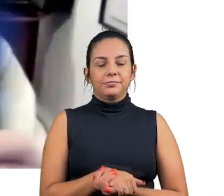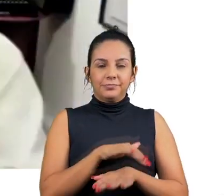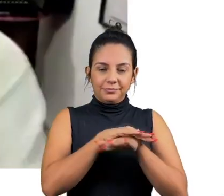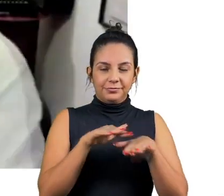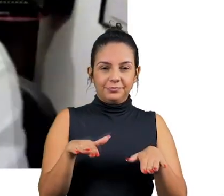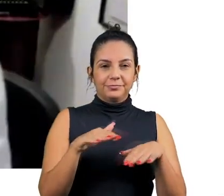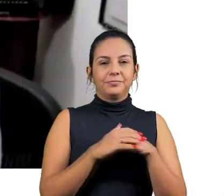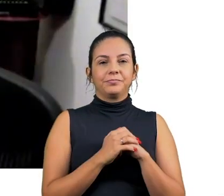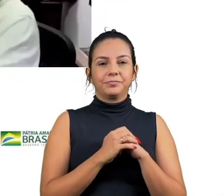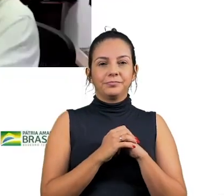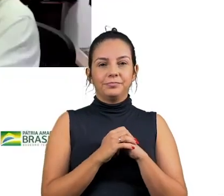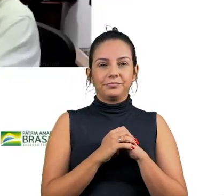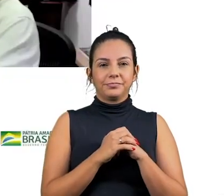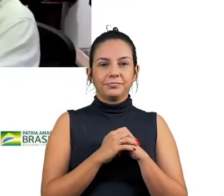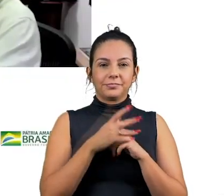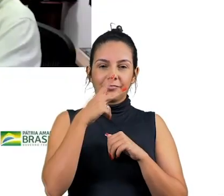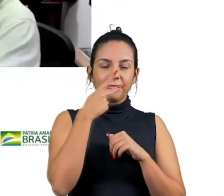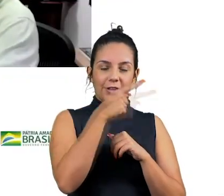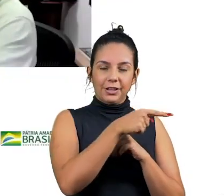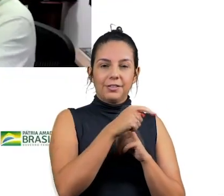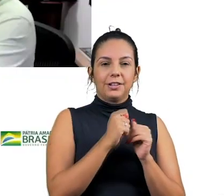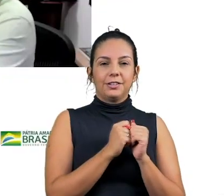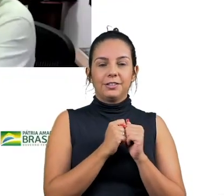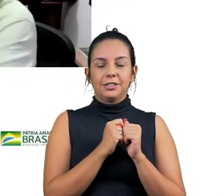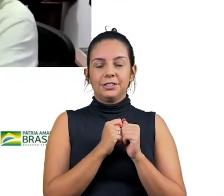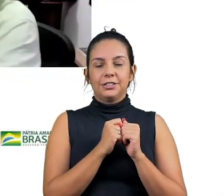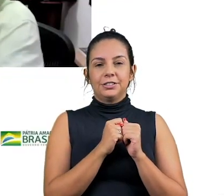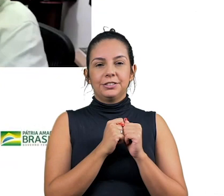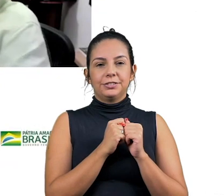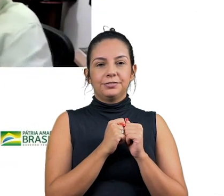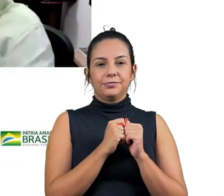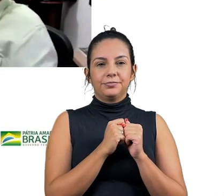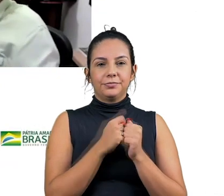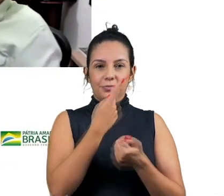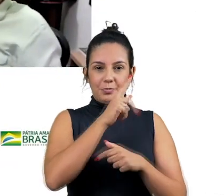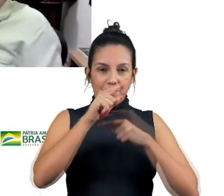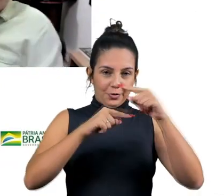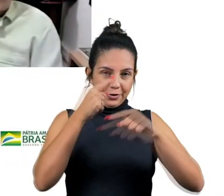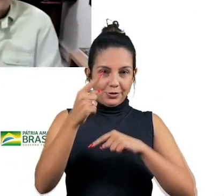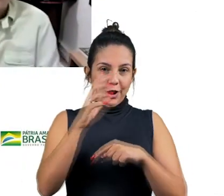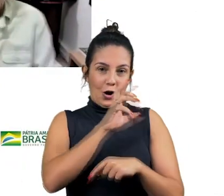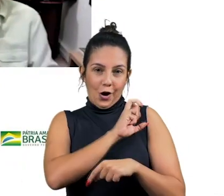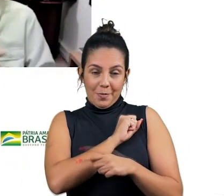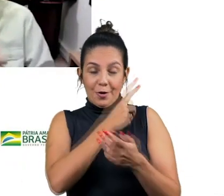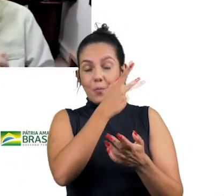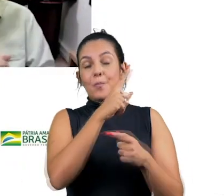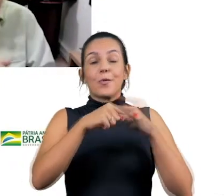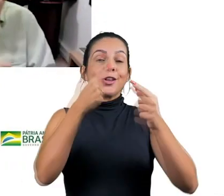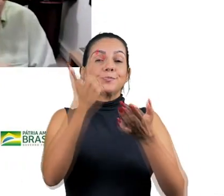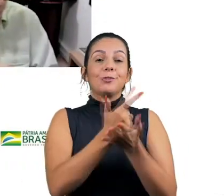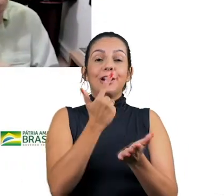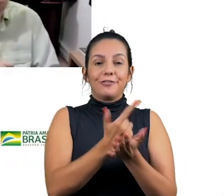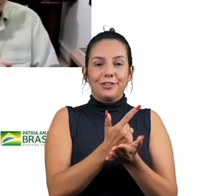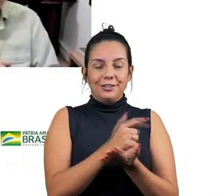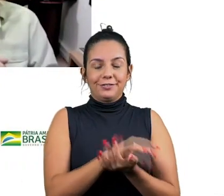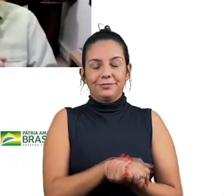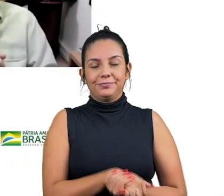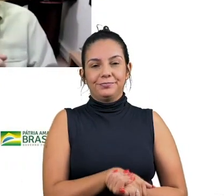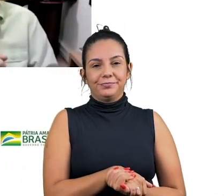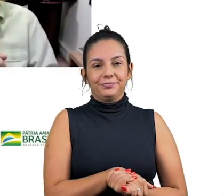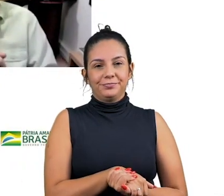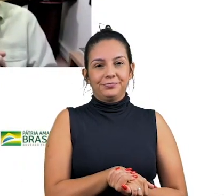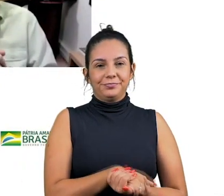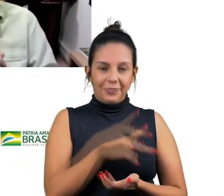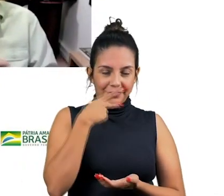encerrar, Serginho, eu queria que você falasse, obviamente, do seu próximo romance. Então,